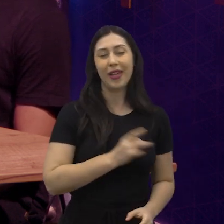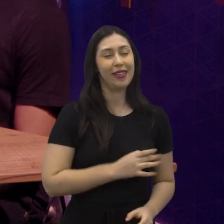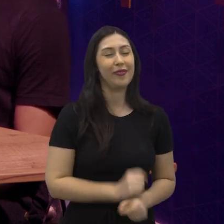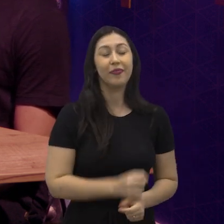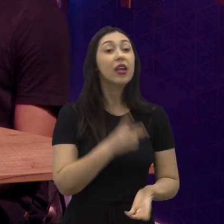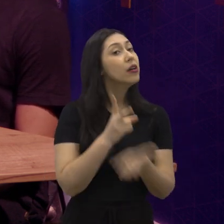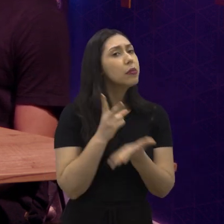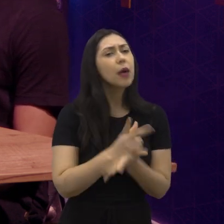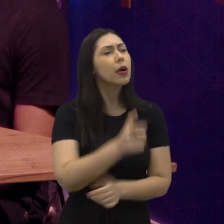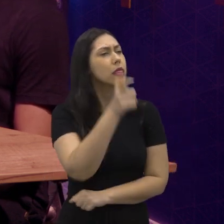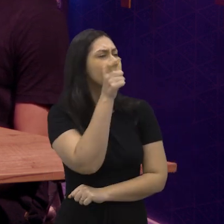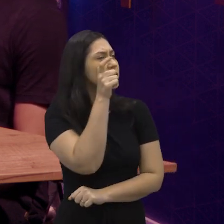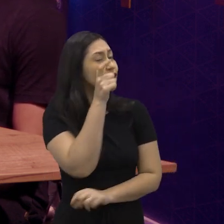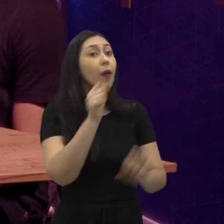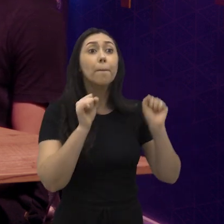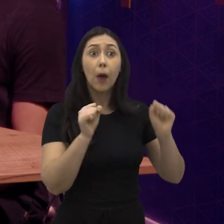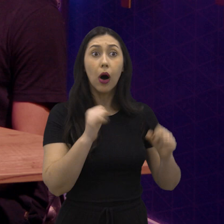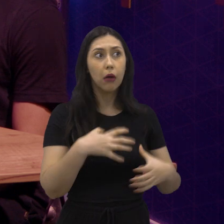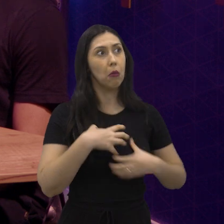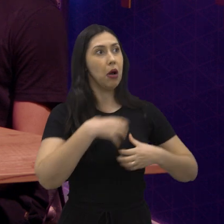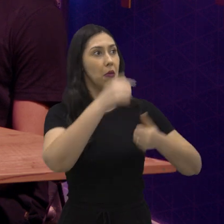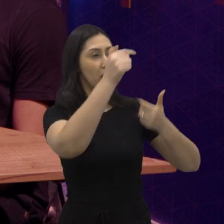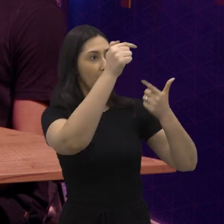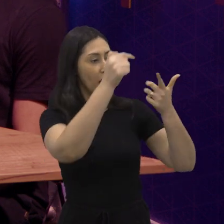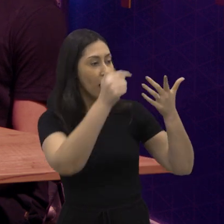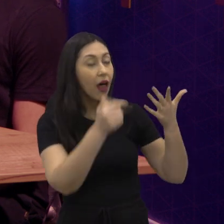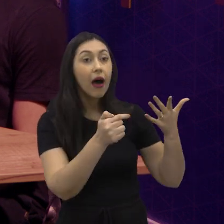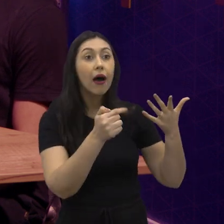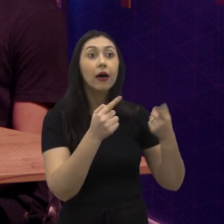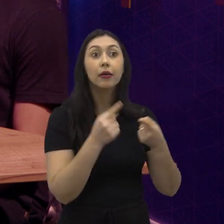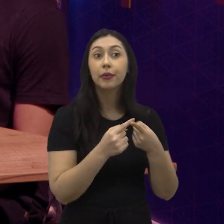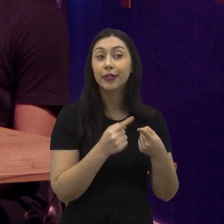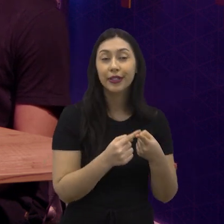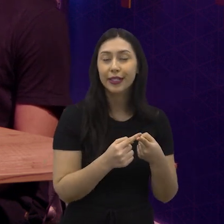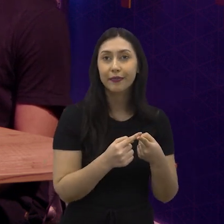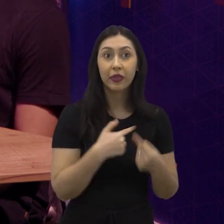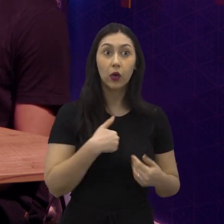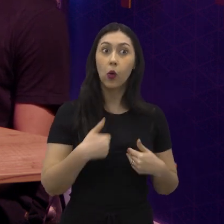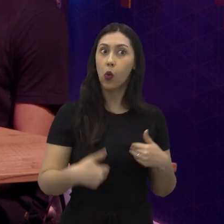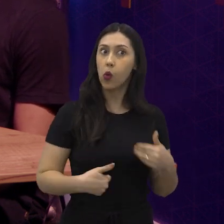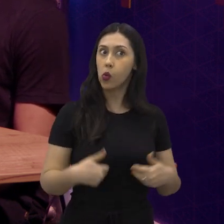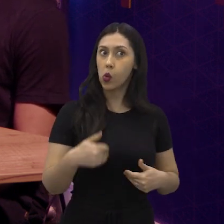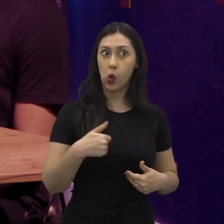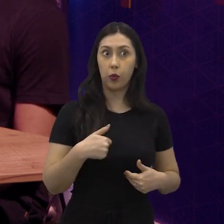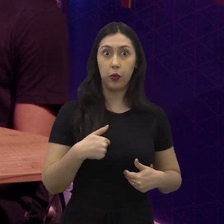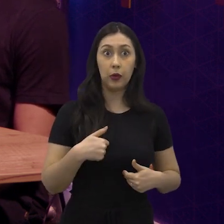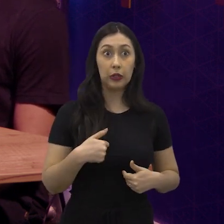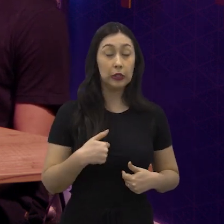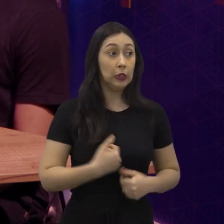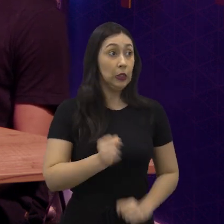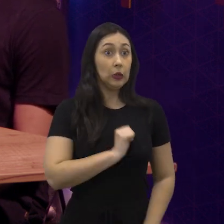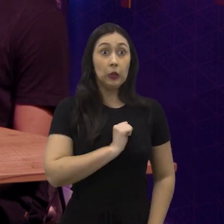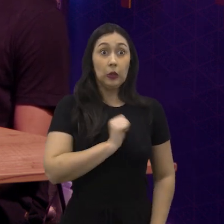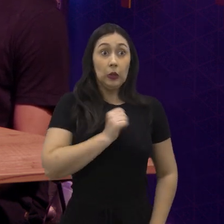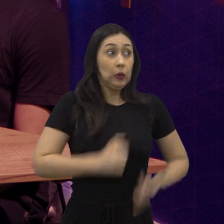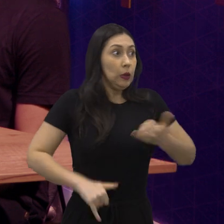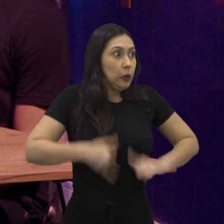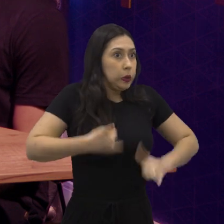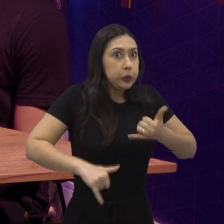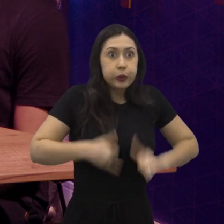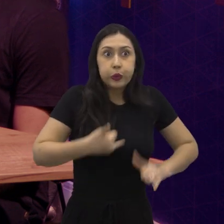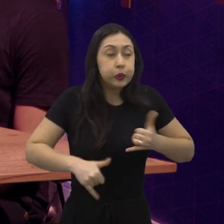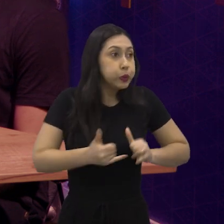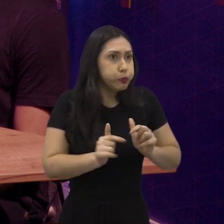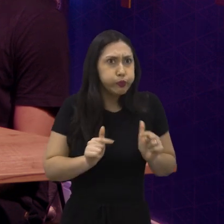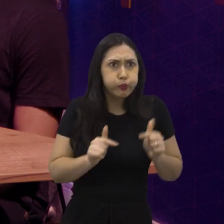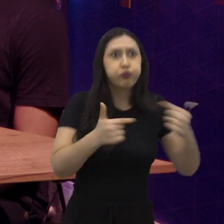está só assistindo um filme, a gente pode sentir algumas dessas coisas, porque é aquilo, né, o nosso corpo liberando adrenalina e preparando a gente